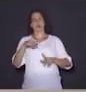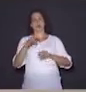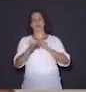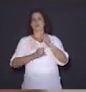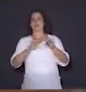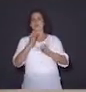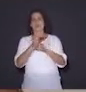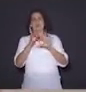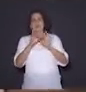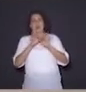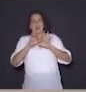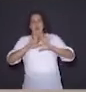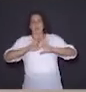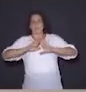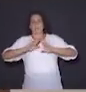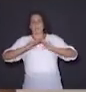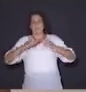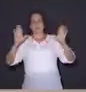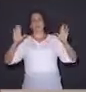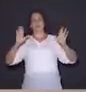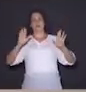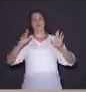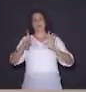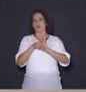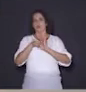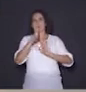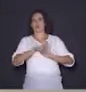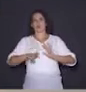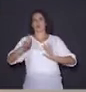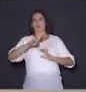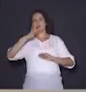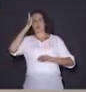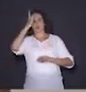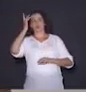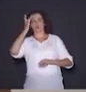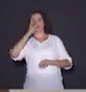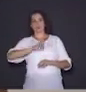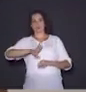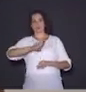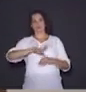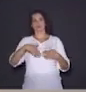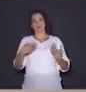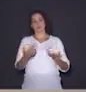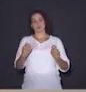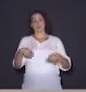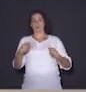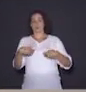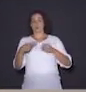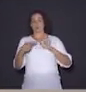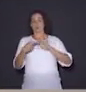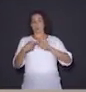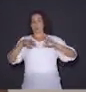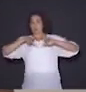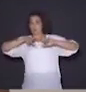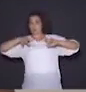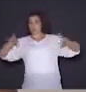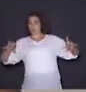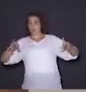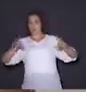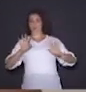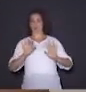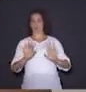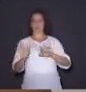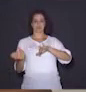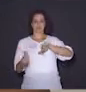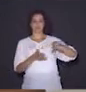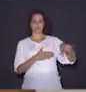internet normal enfim de uso de todo mundo que usa que está usando o mesmo tempo então é preciso diferenciar essas situações em relação